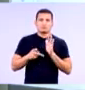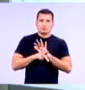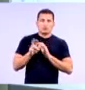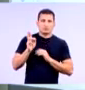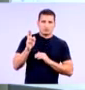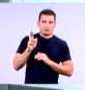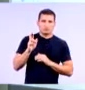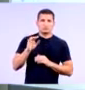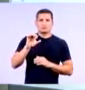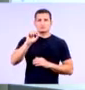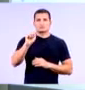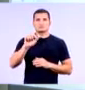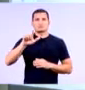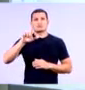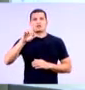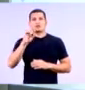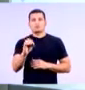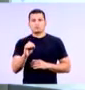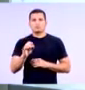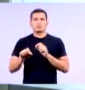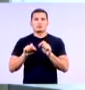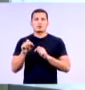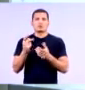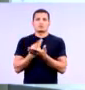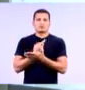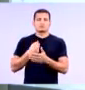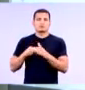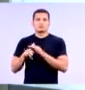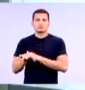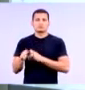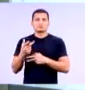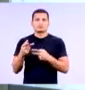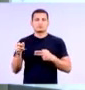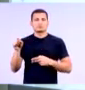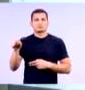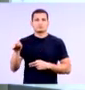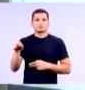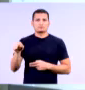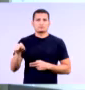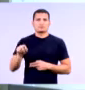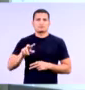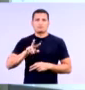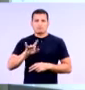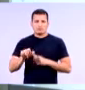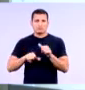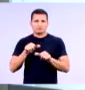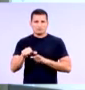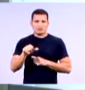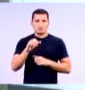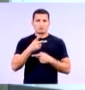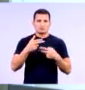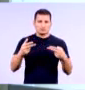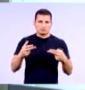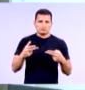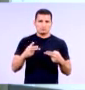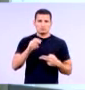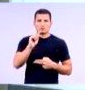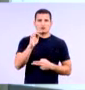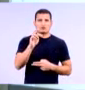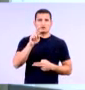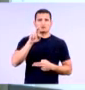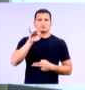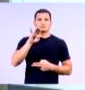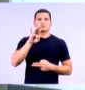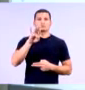com a conta corrente quando eu deposito alguma coisa lá dentro? Vai modificar o objeto, o atributo